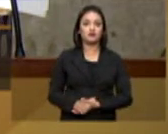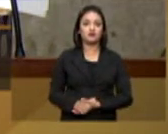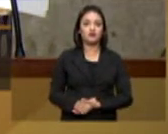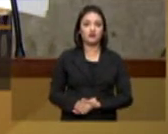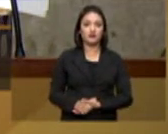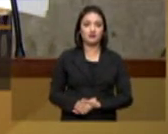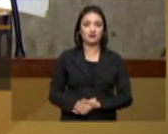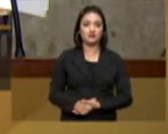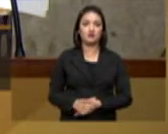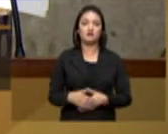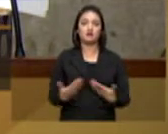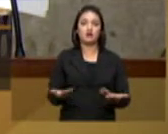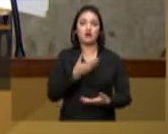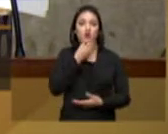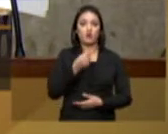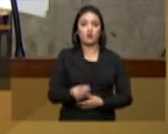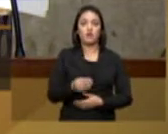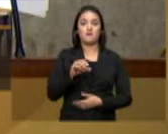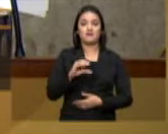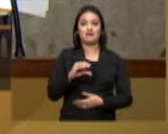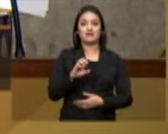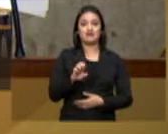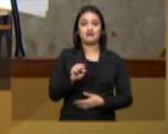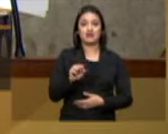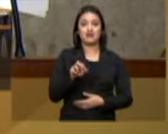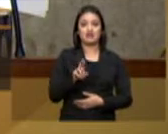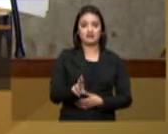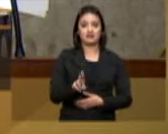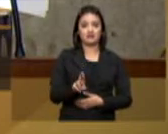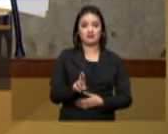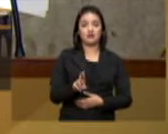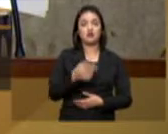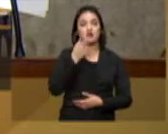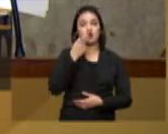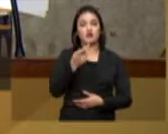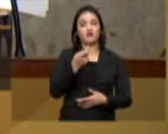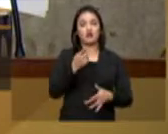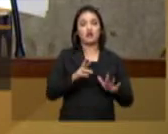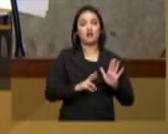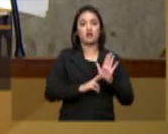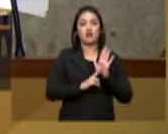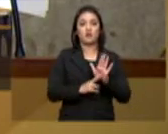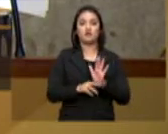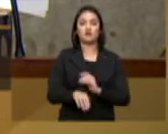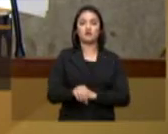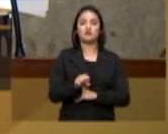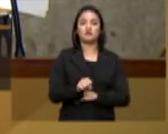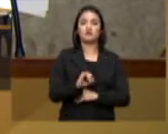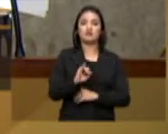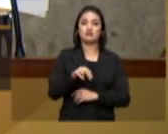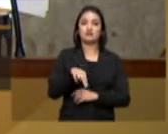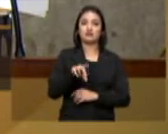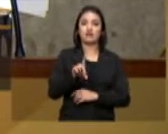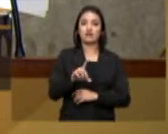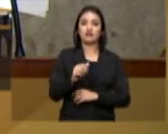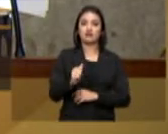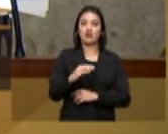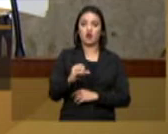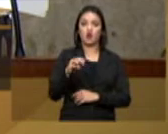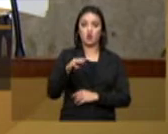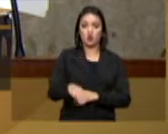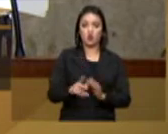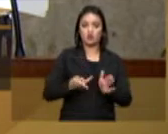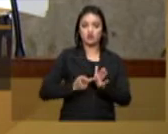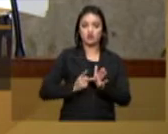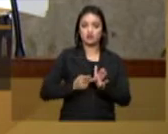Sérgio Montenegro de Almeida Filho, que falará pelo Amicus Curiae Simbracon, Sindicato Brasileiro